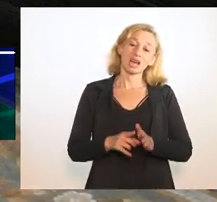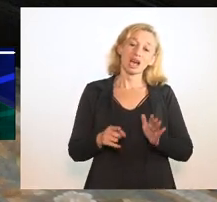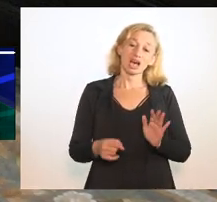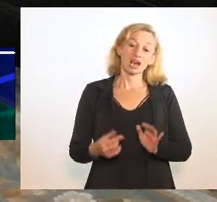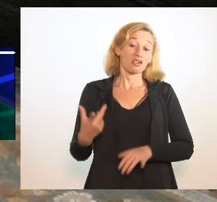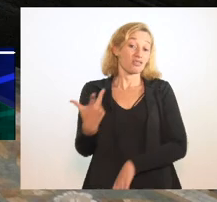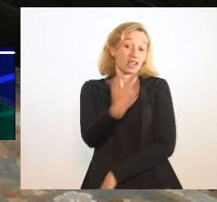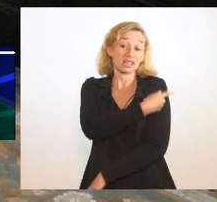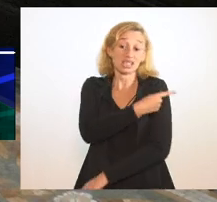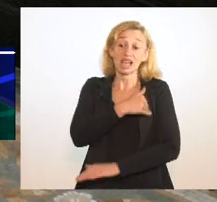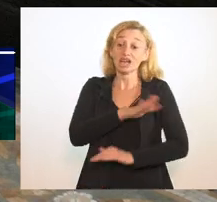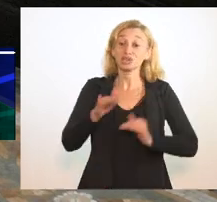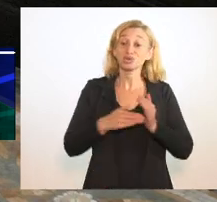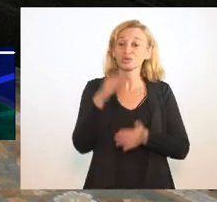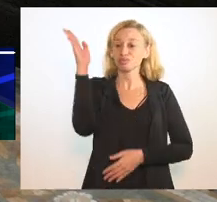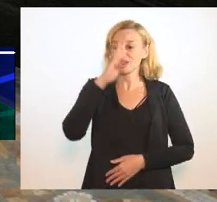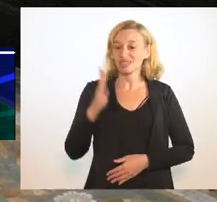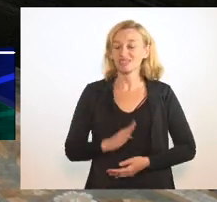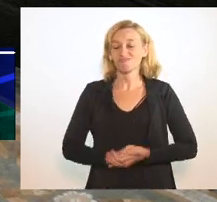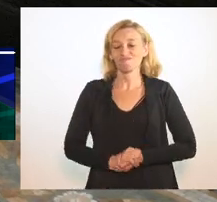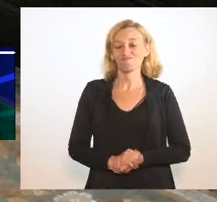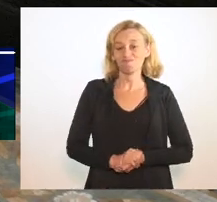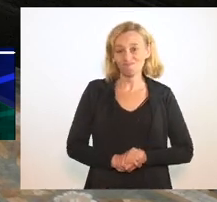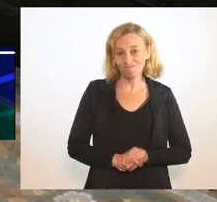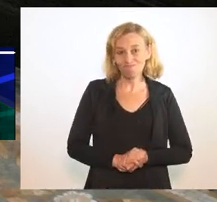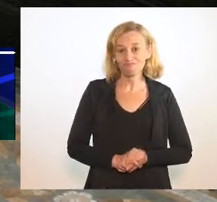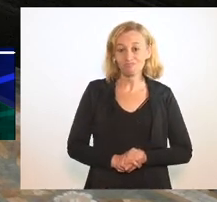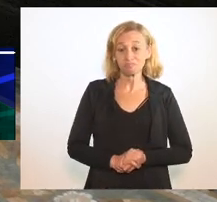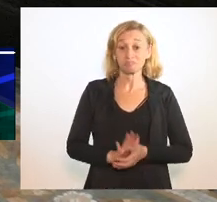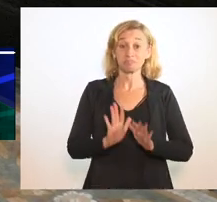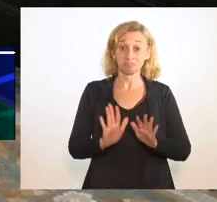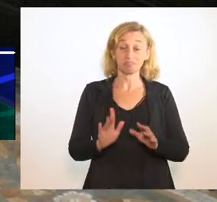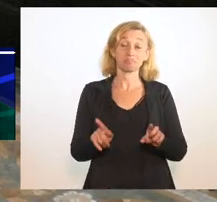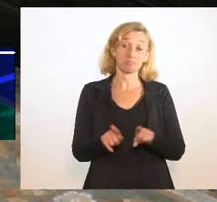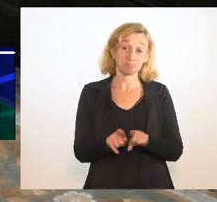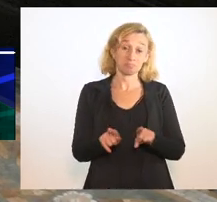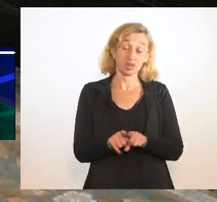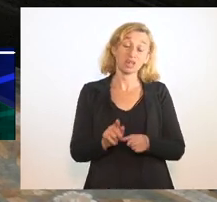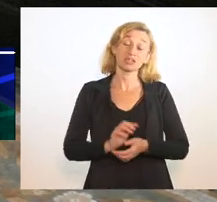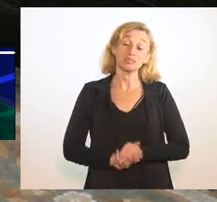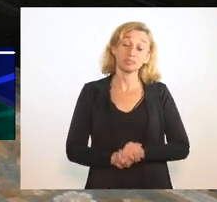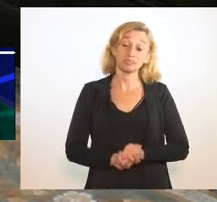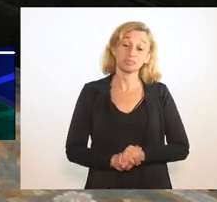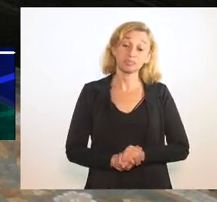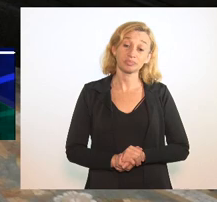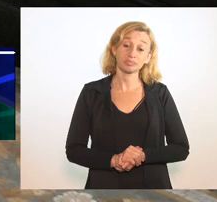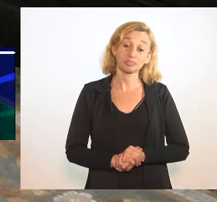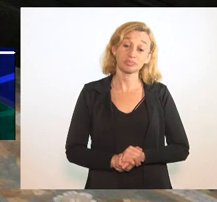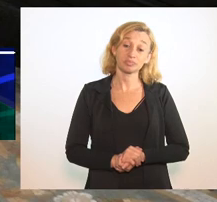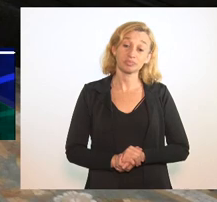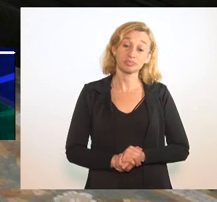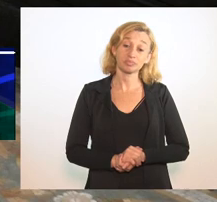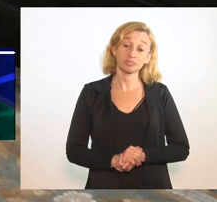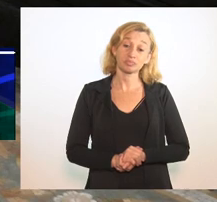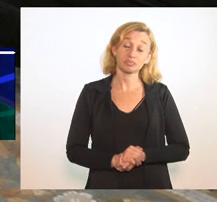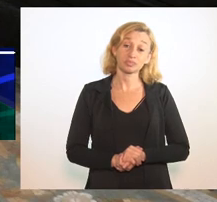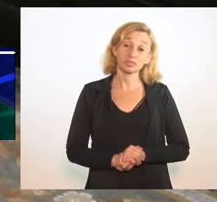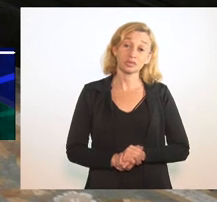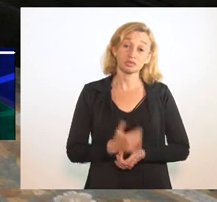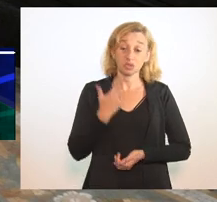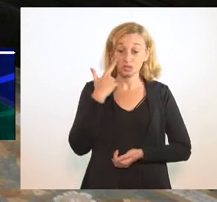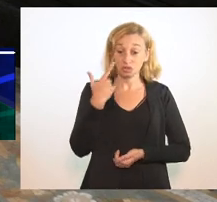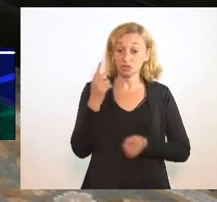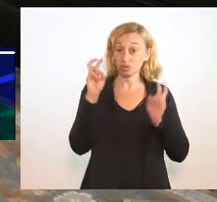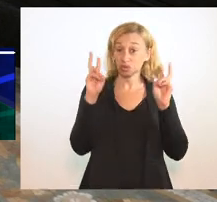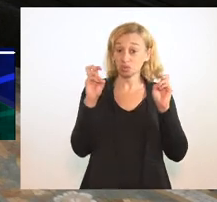todas e todos os brasileiros. Como se isso não bastasse, nós também estamos enfrentando a